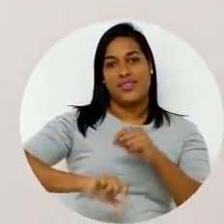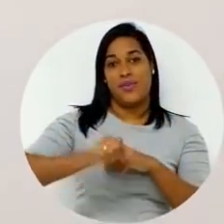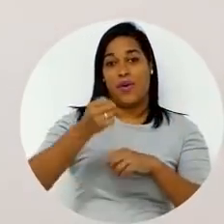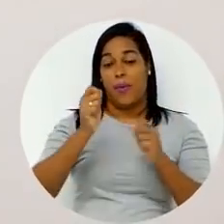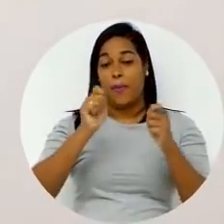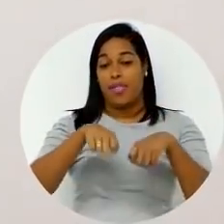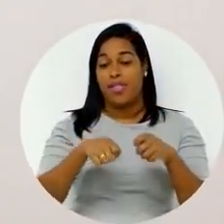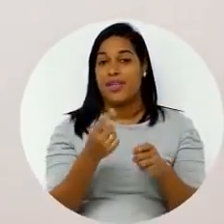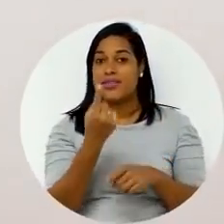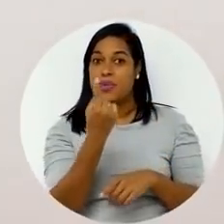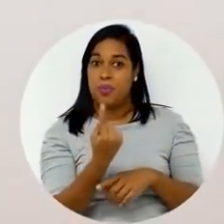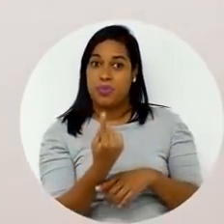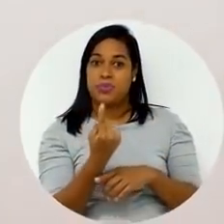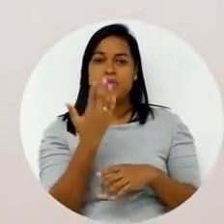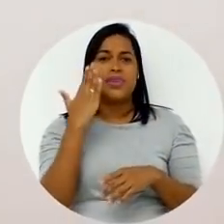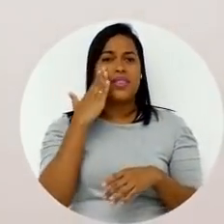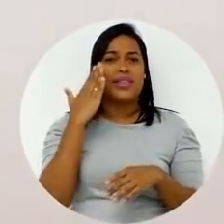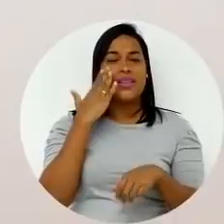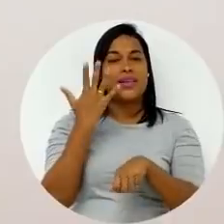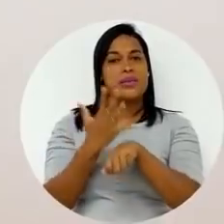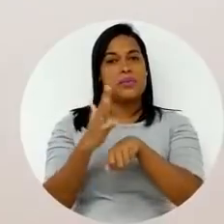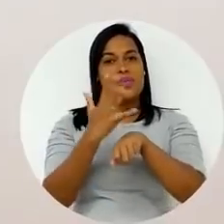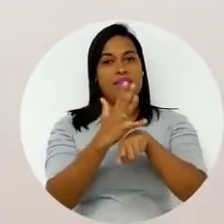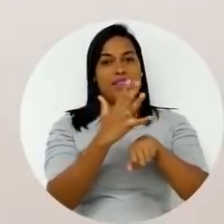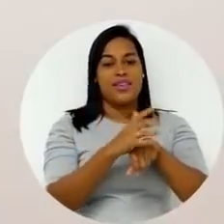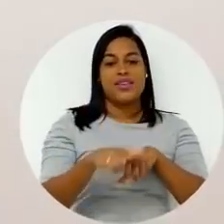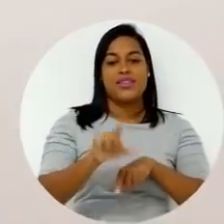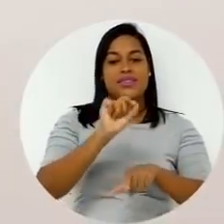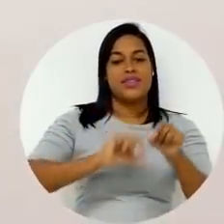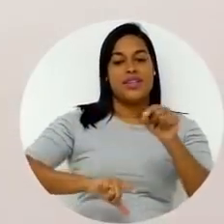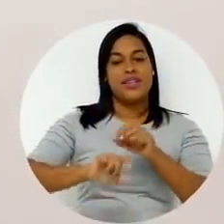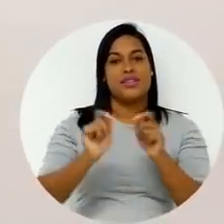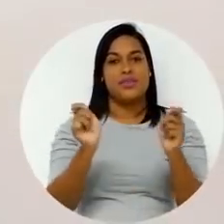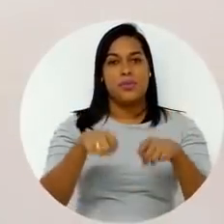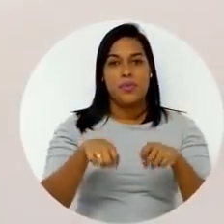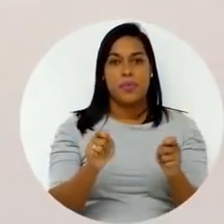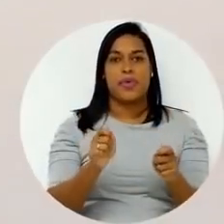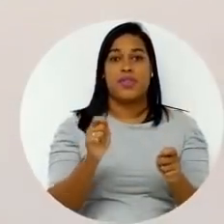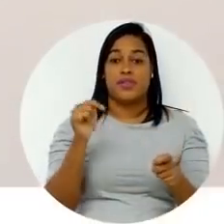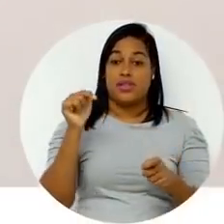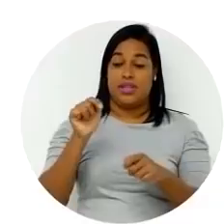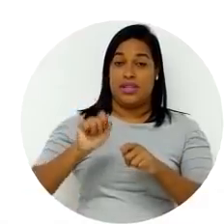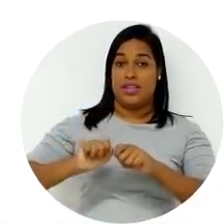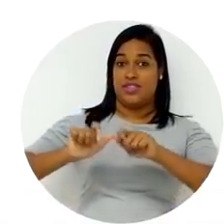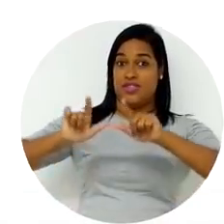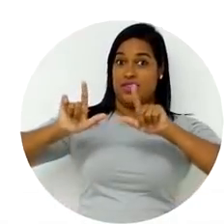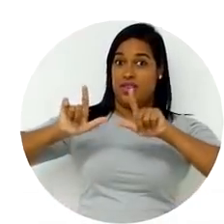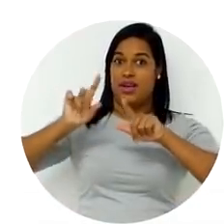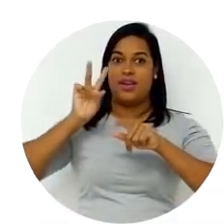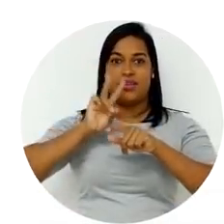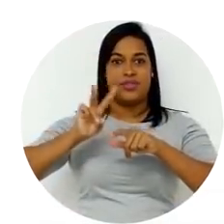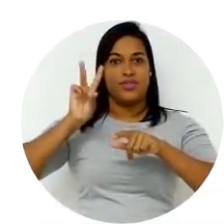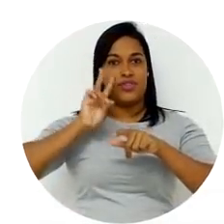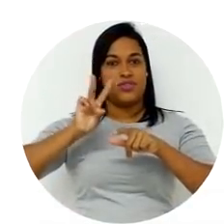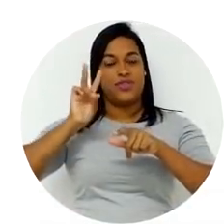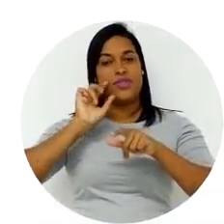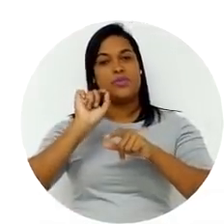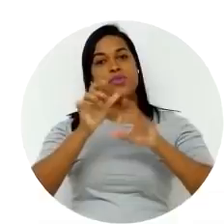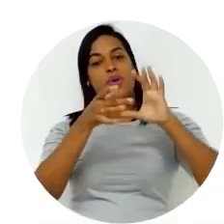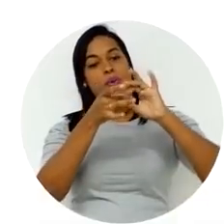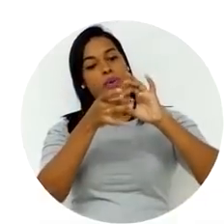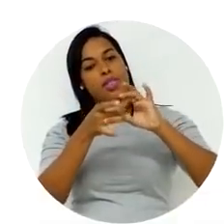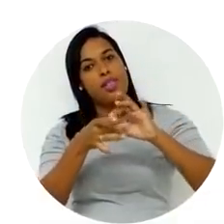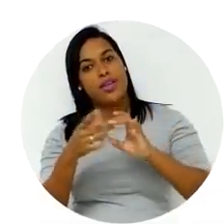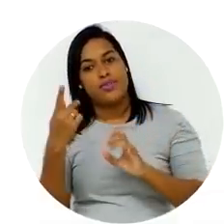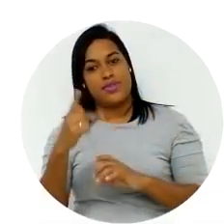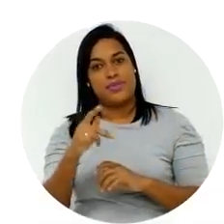número 1, entendendo e praticando a seleção por competência. Nesse slide, nós veremos o conteúdo dessa